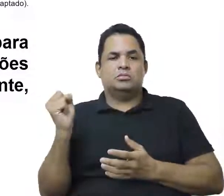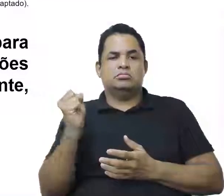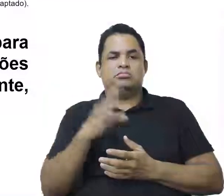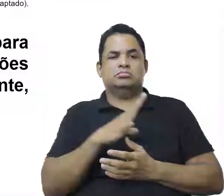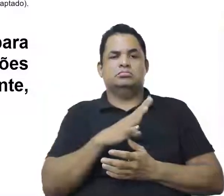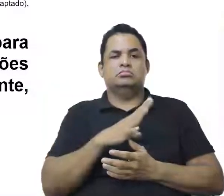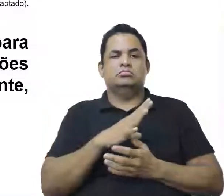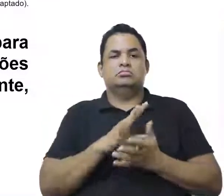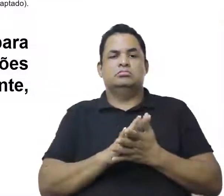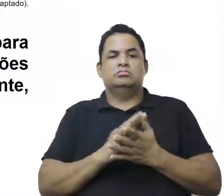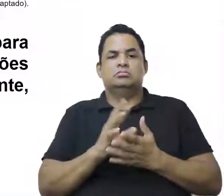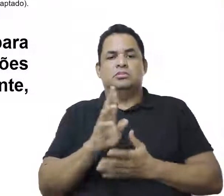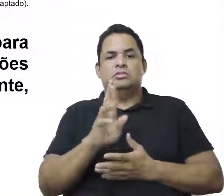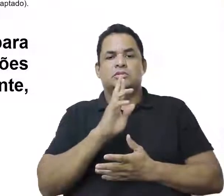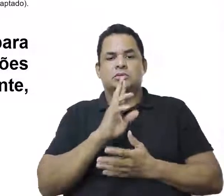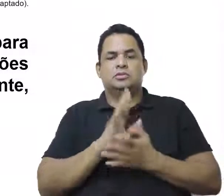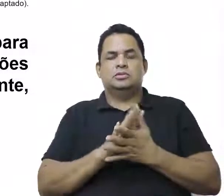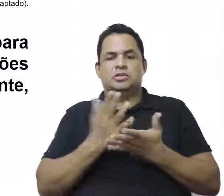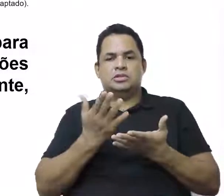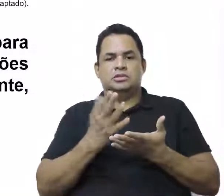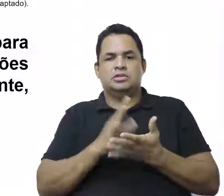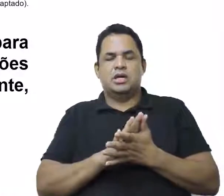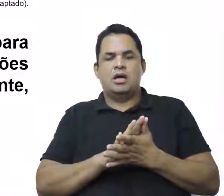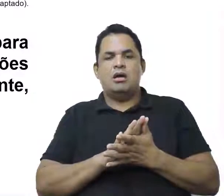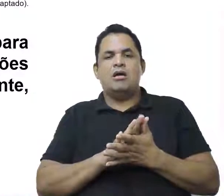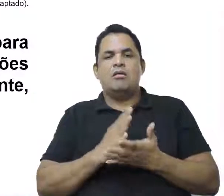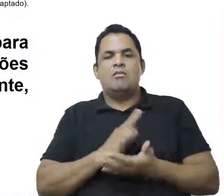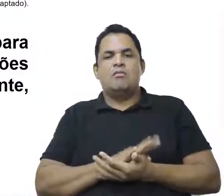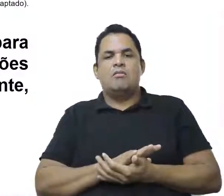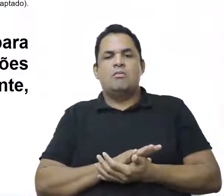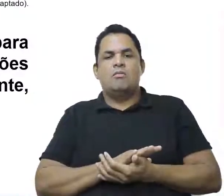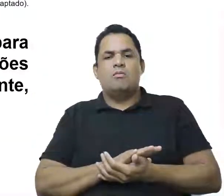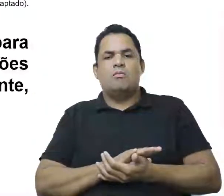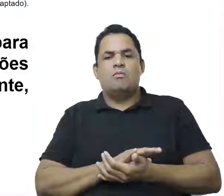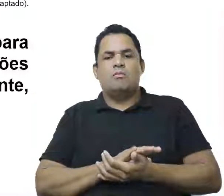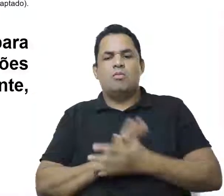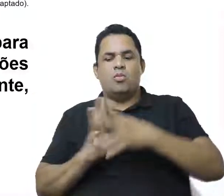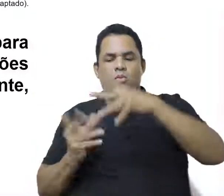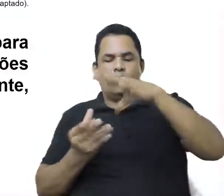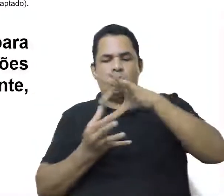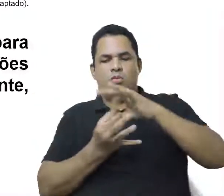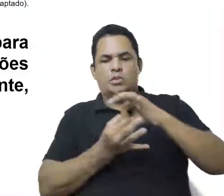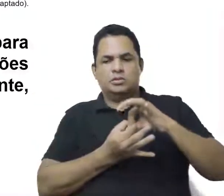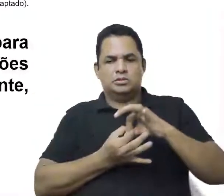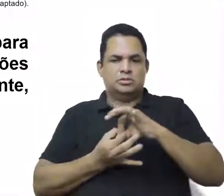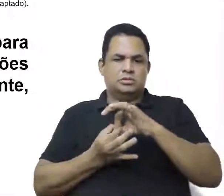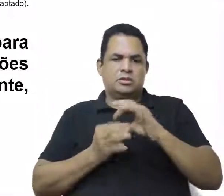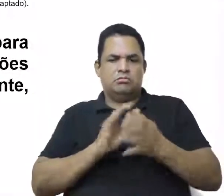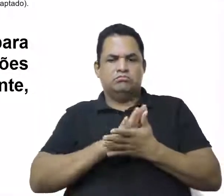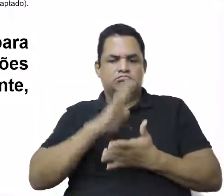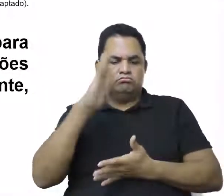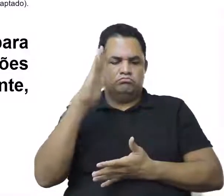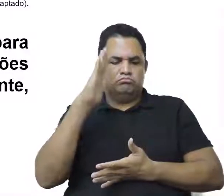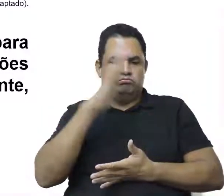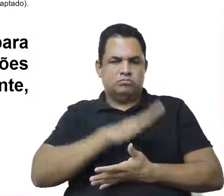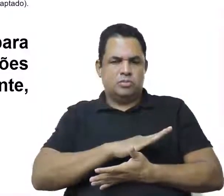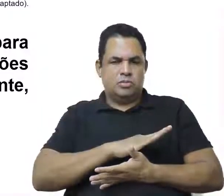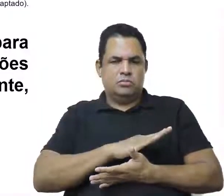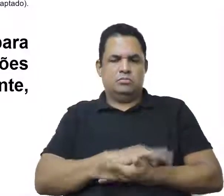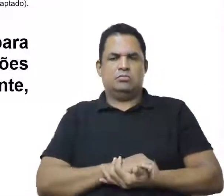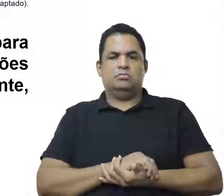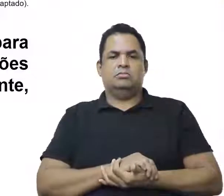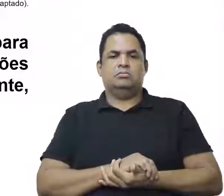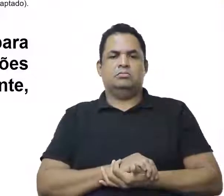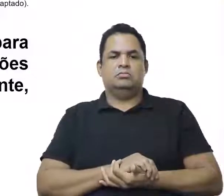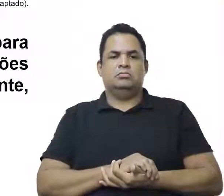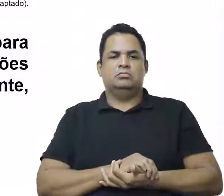nessa globalização perversa. E isso é um trecho do próprio Milton, tá? Já caiu no Enem. Aqui, ó, Milton